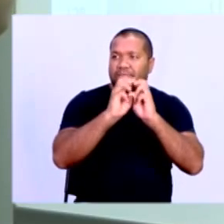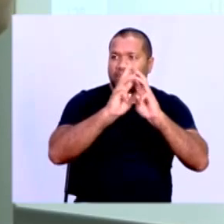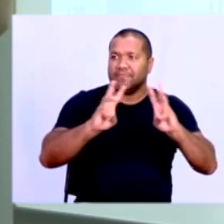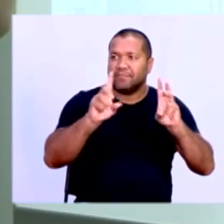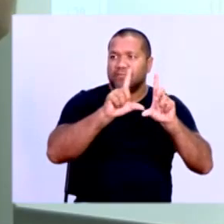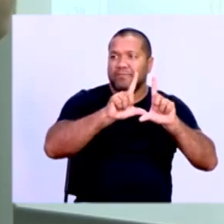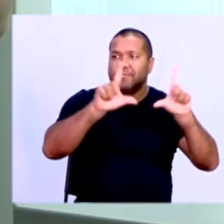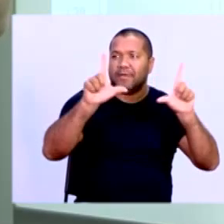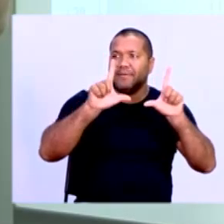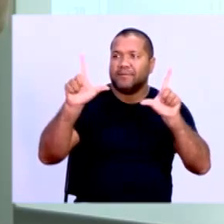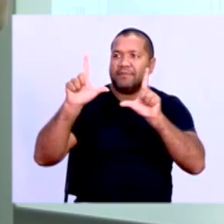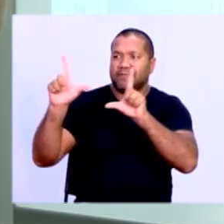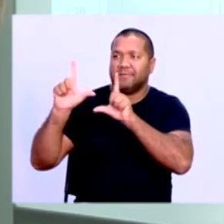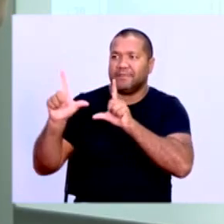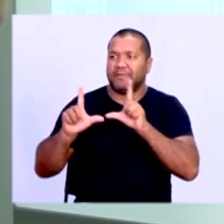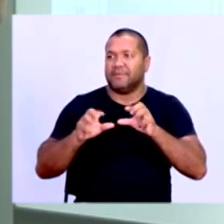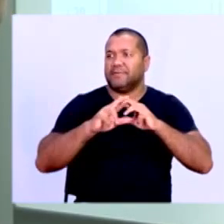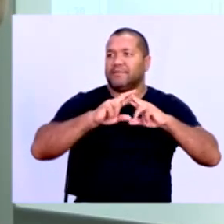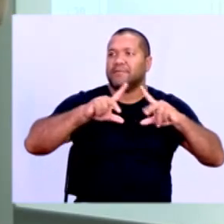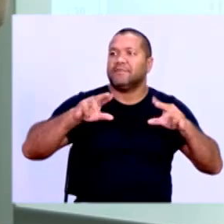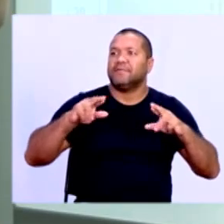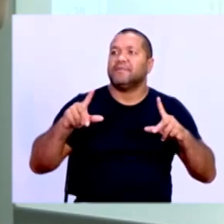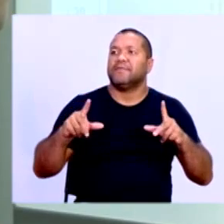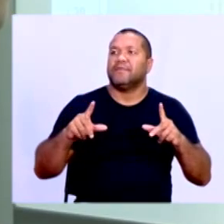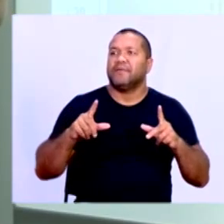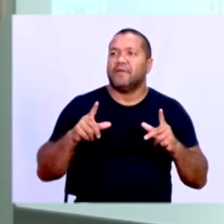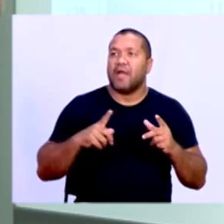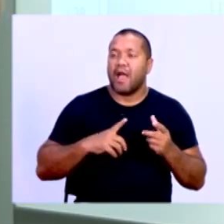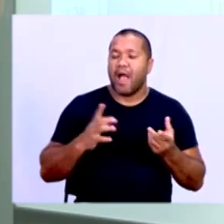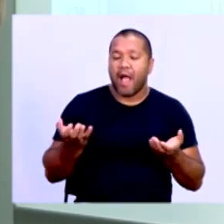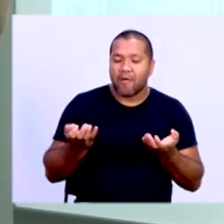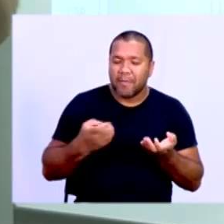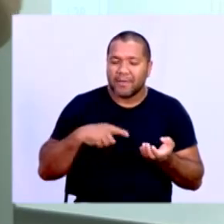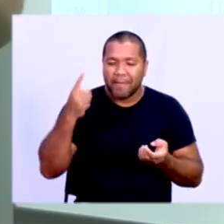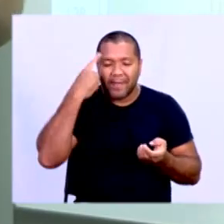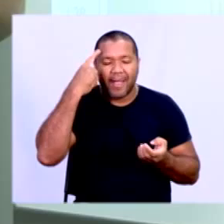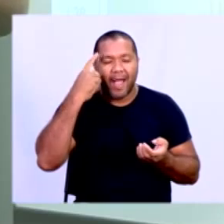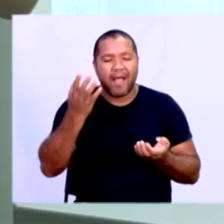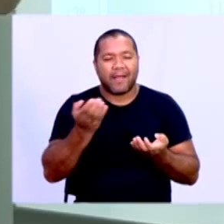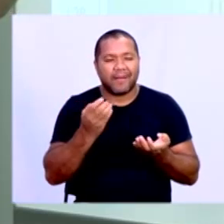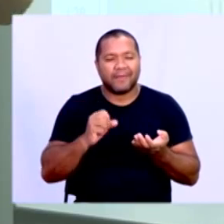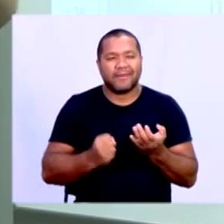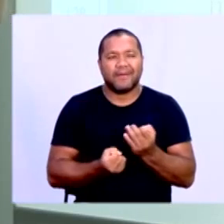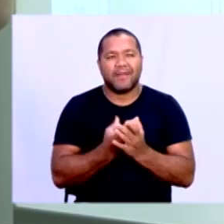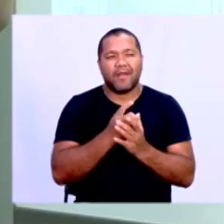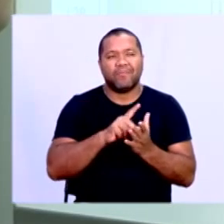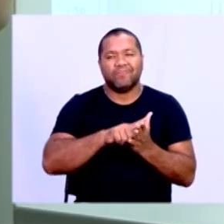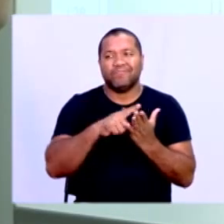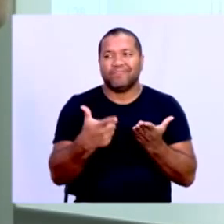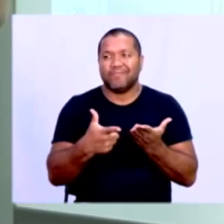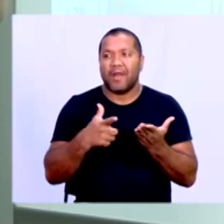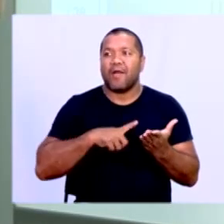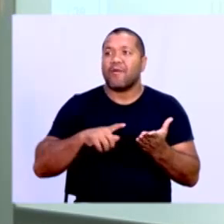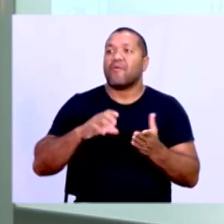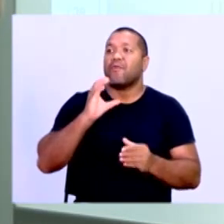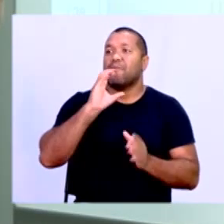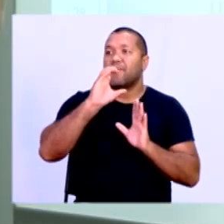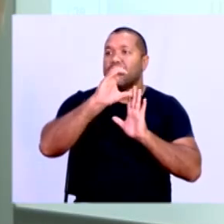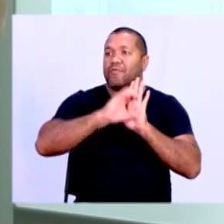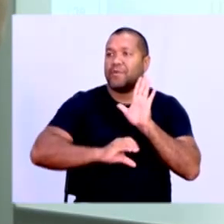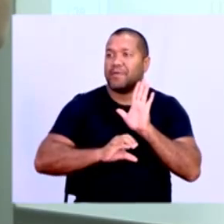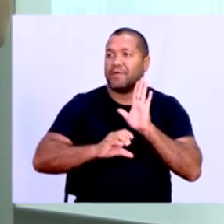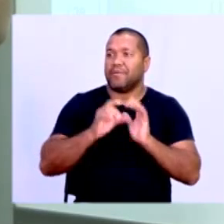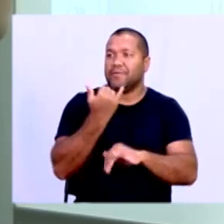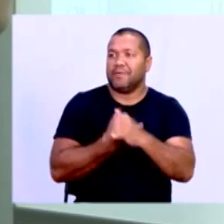está fazendo uma página sua mesmo, você começa a criar, eu quero uma página falar colocar o meu currículo na internet.